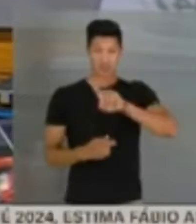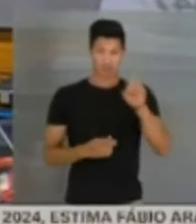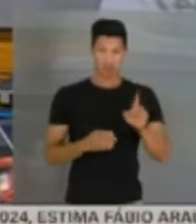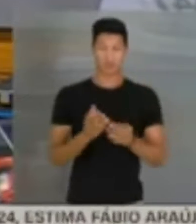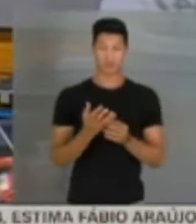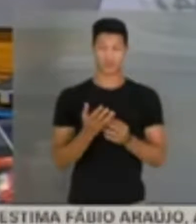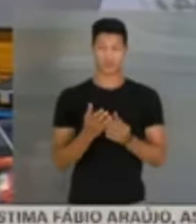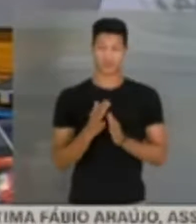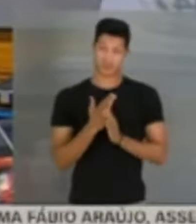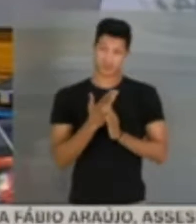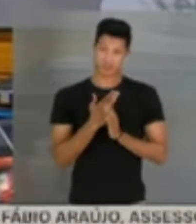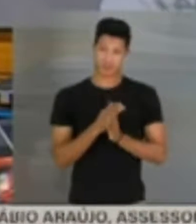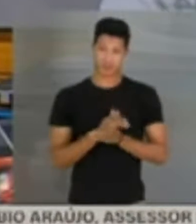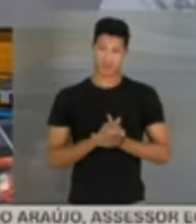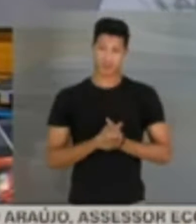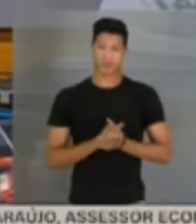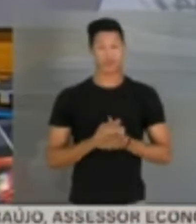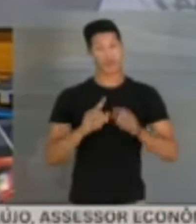alegação.